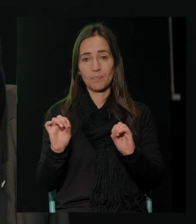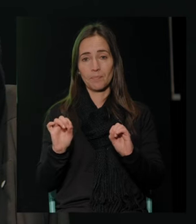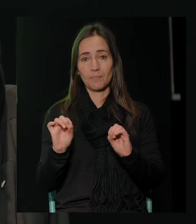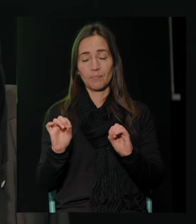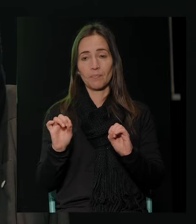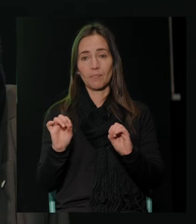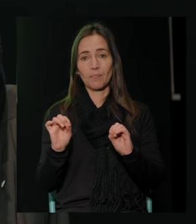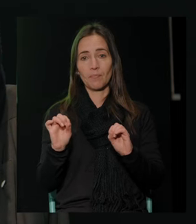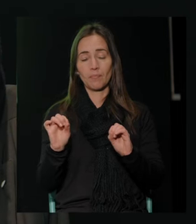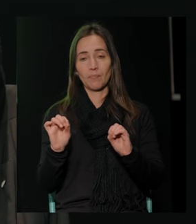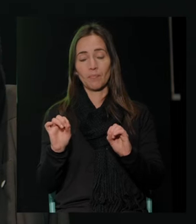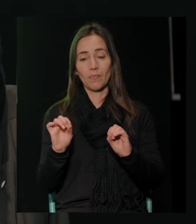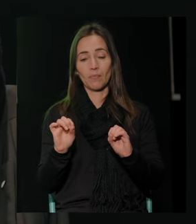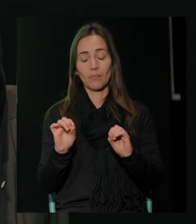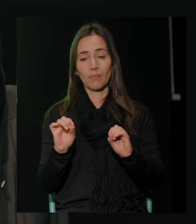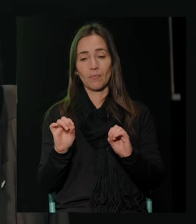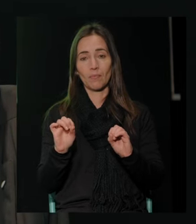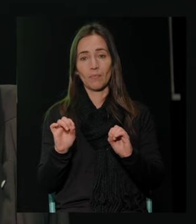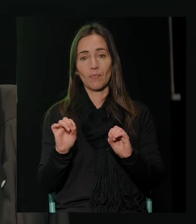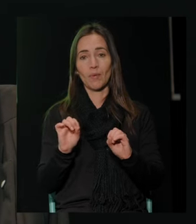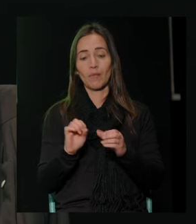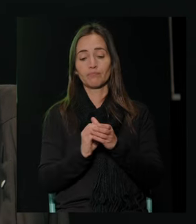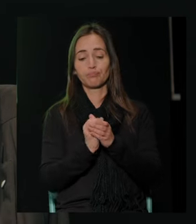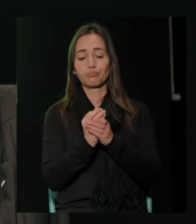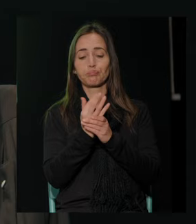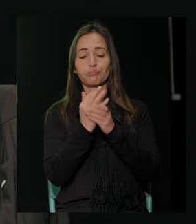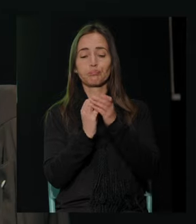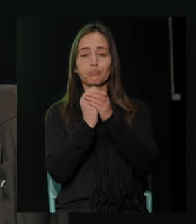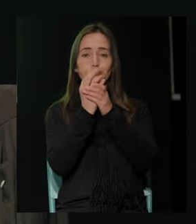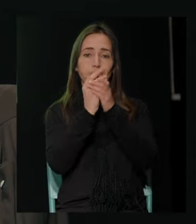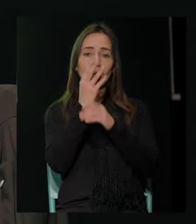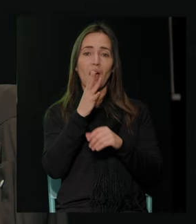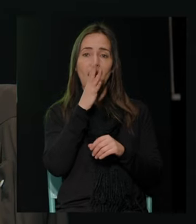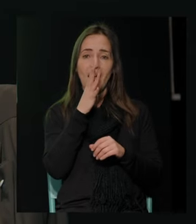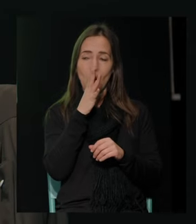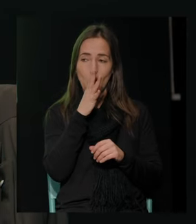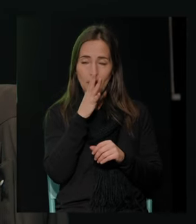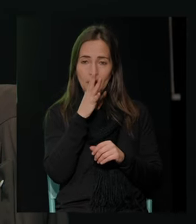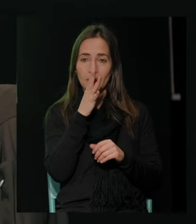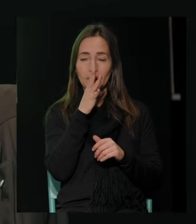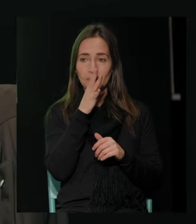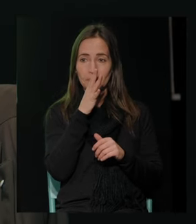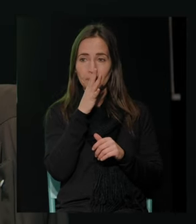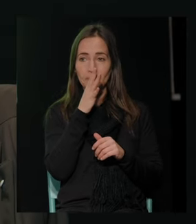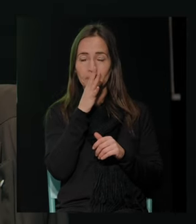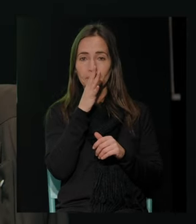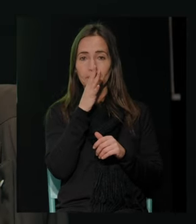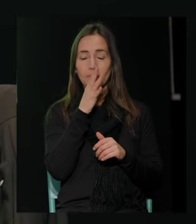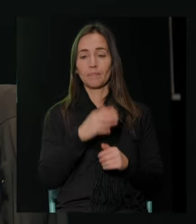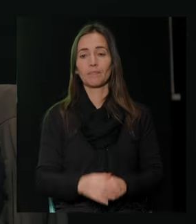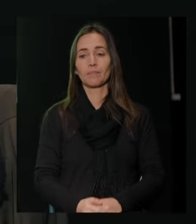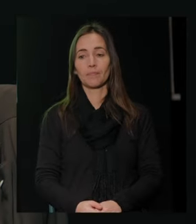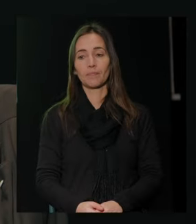aquilo é, portanto, os vegetais crescem com água e com elementos, pronto.